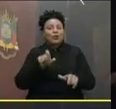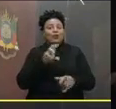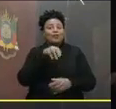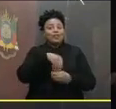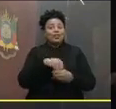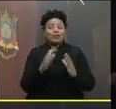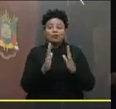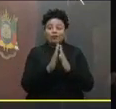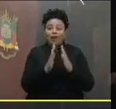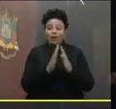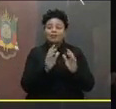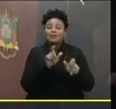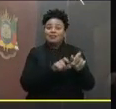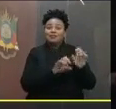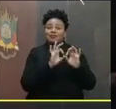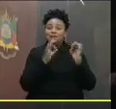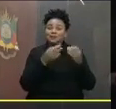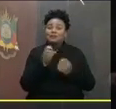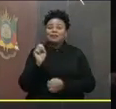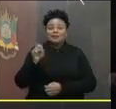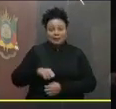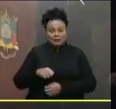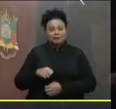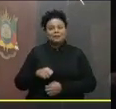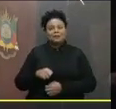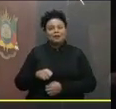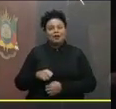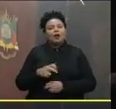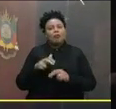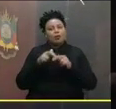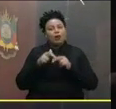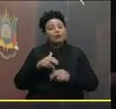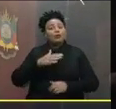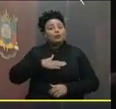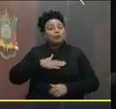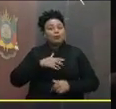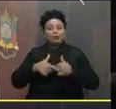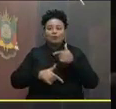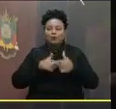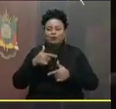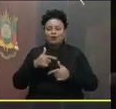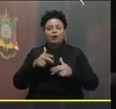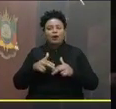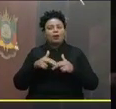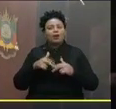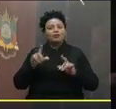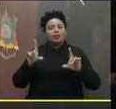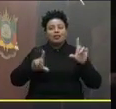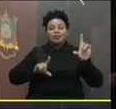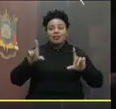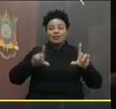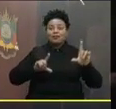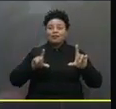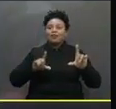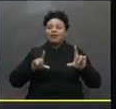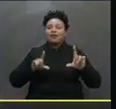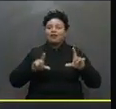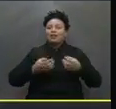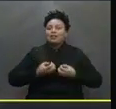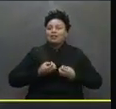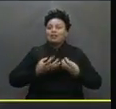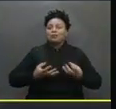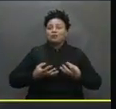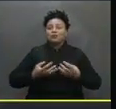família, sim, pelo meu trabalho, pela TV, transmitir sentimentos,